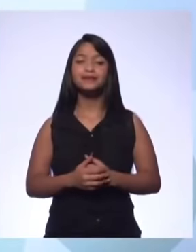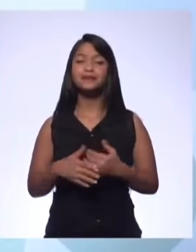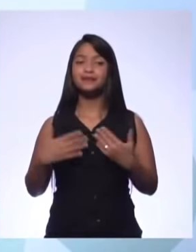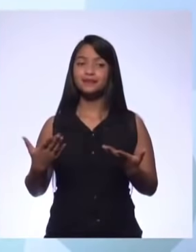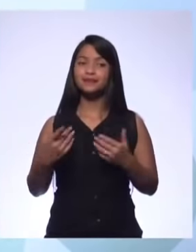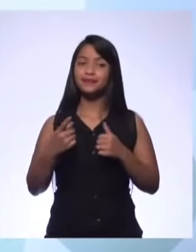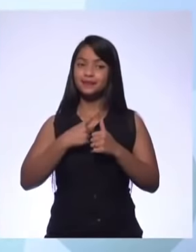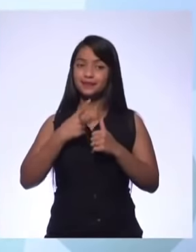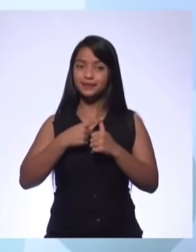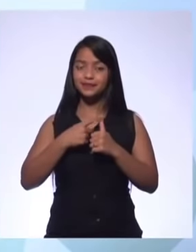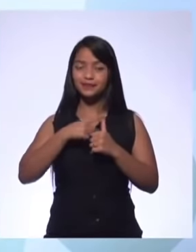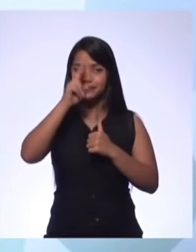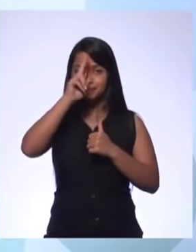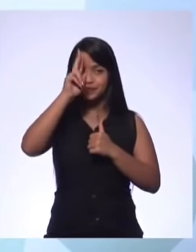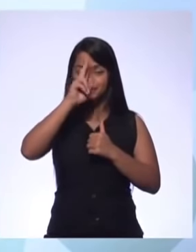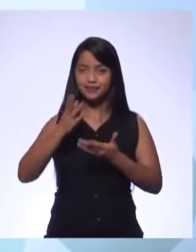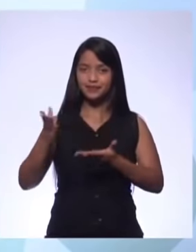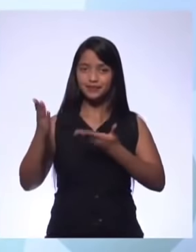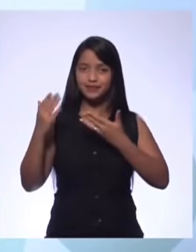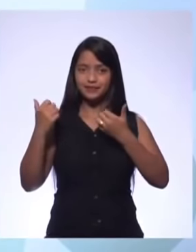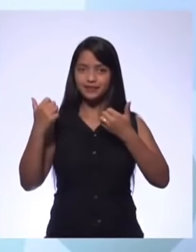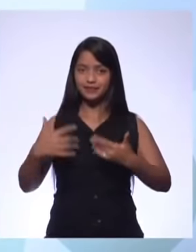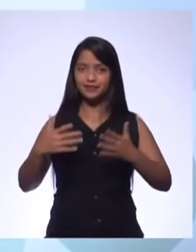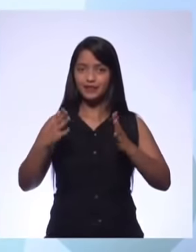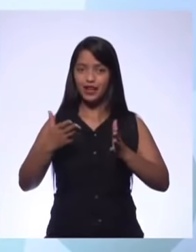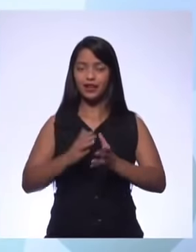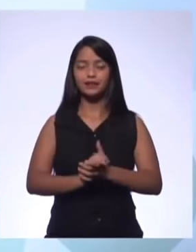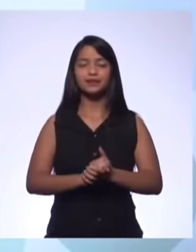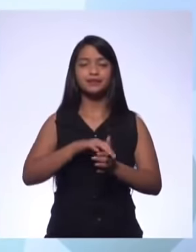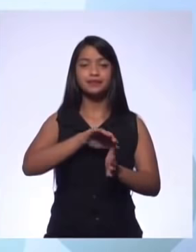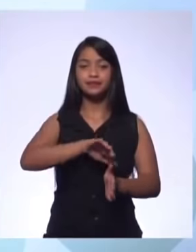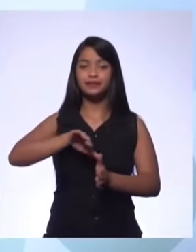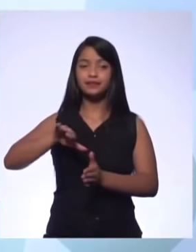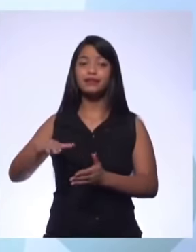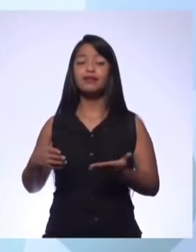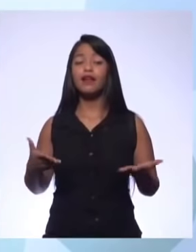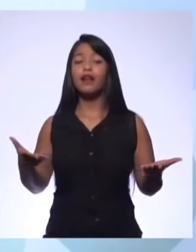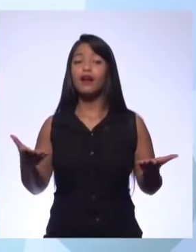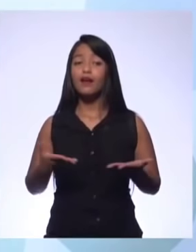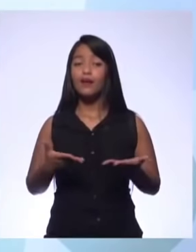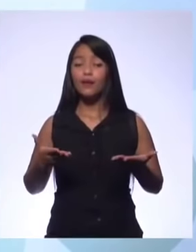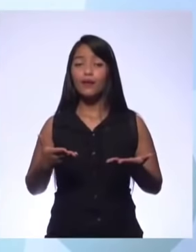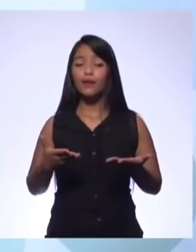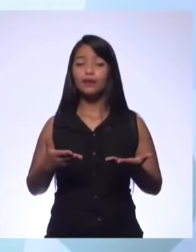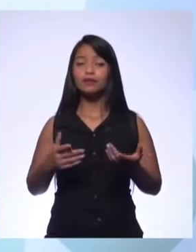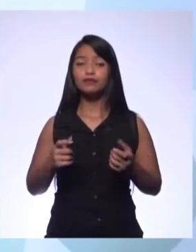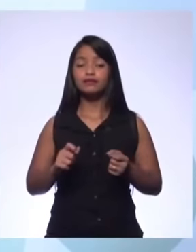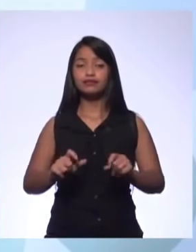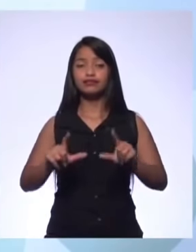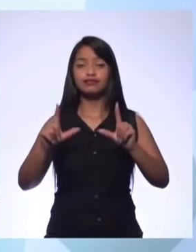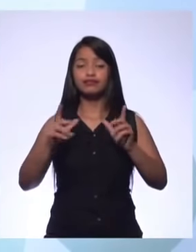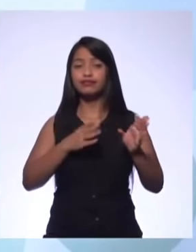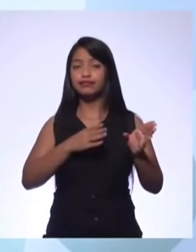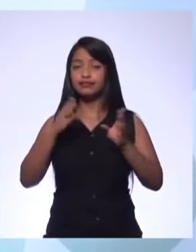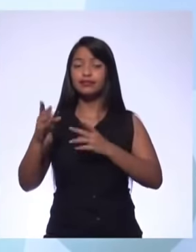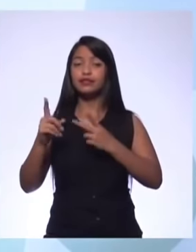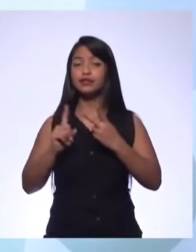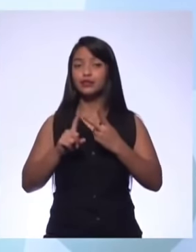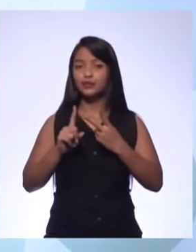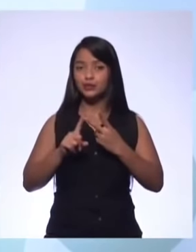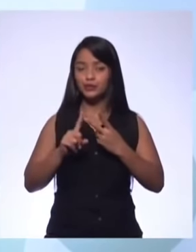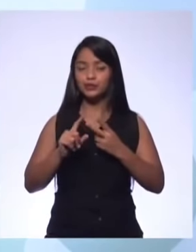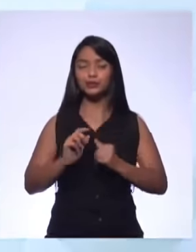primeira parte aí dessa história. Agora, eu vou soltar a segunda parte. Calma lá. Primeiro,